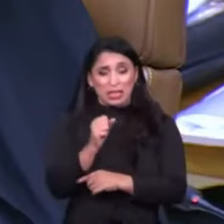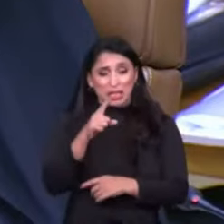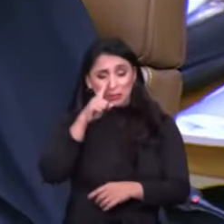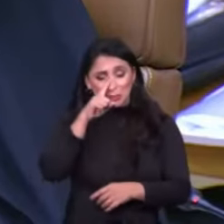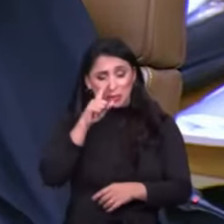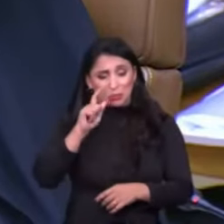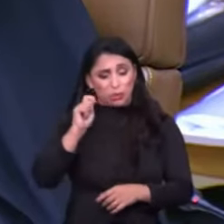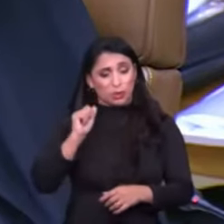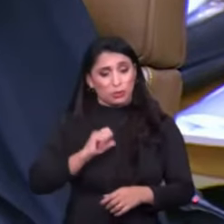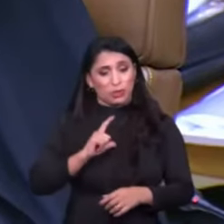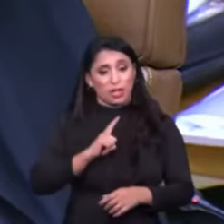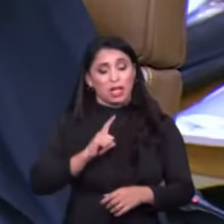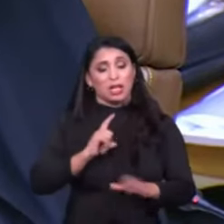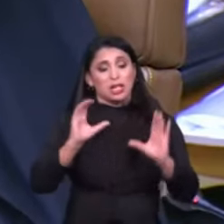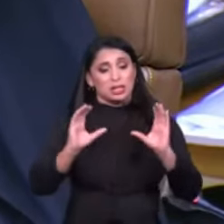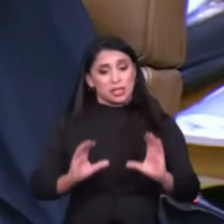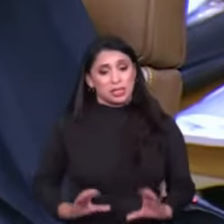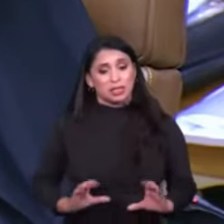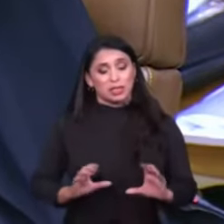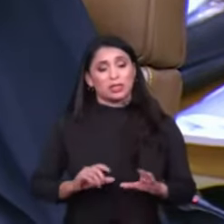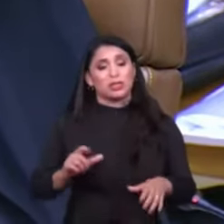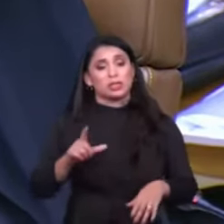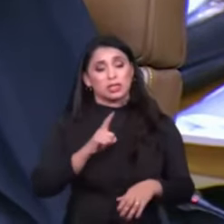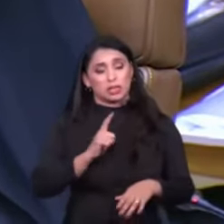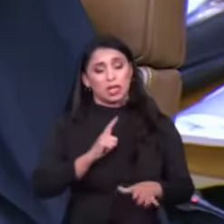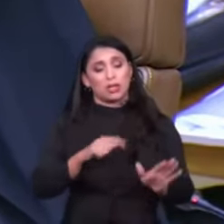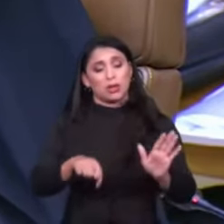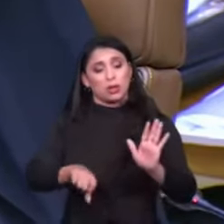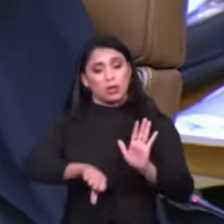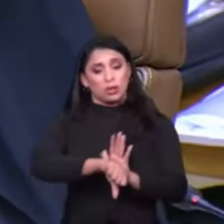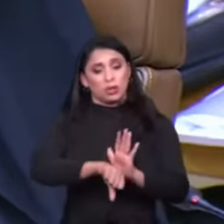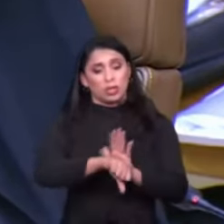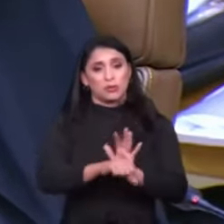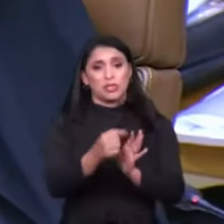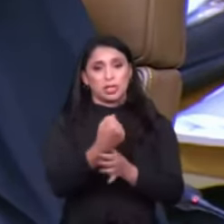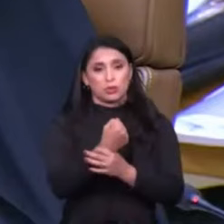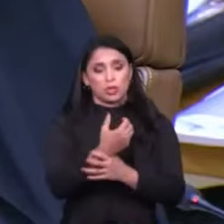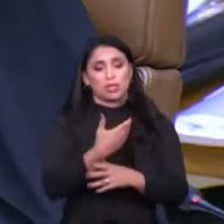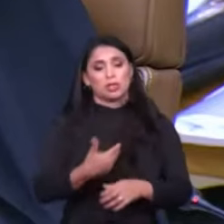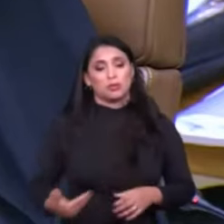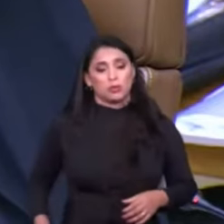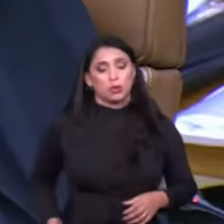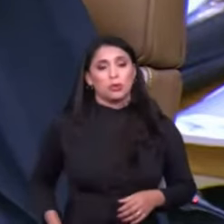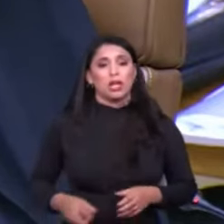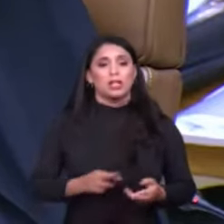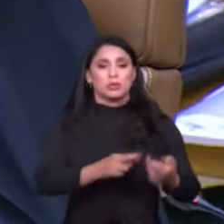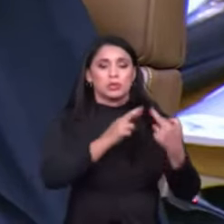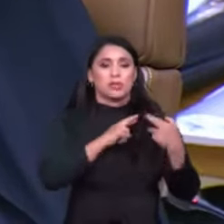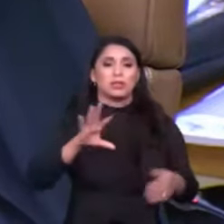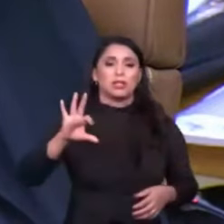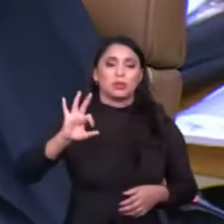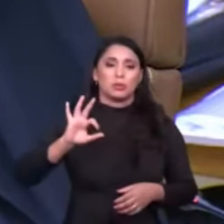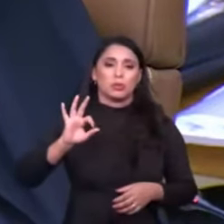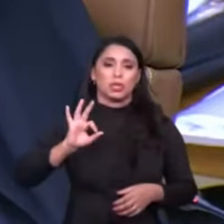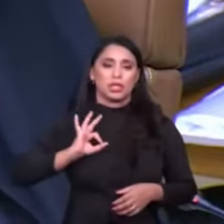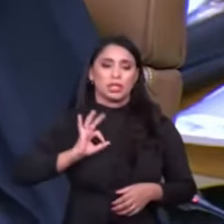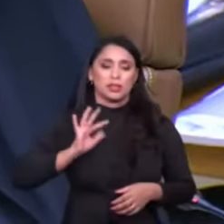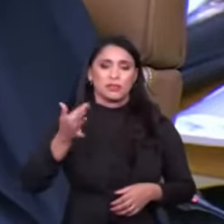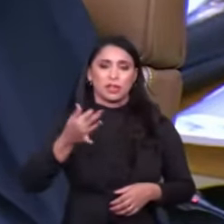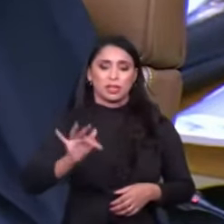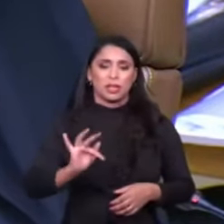de cidadãos naturalizados que tenham se envolvido nesse crime. No capítulo da segurança pública, incumbiu à Polícia Federal, sem prejuízo das demais